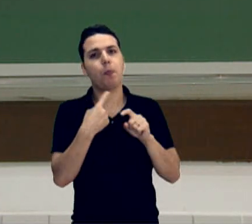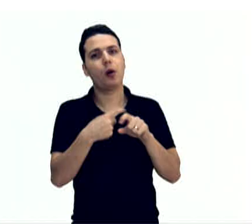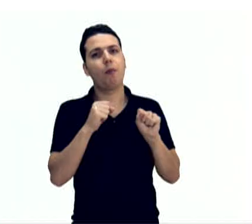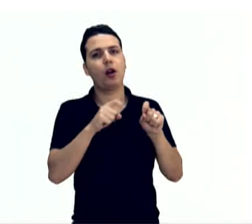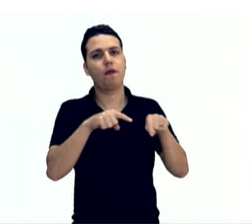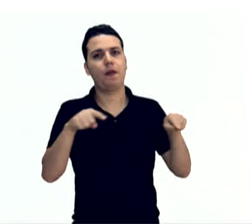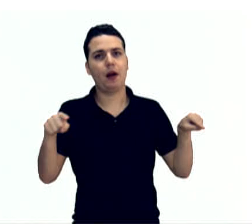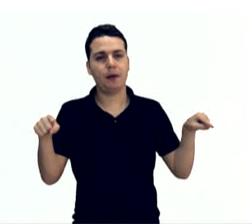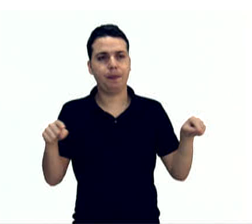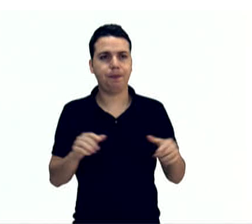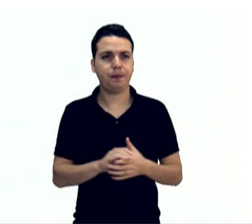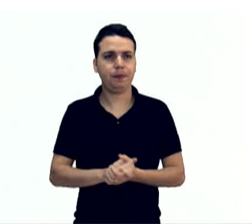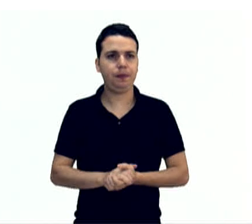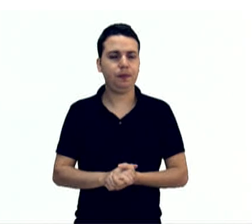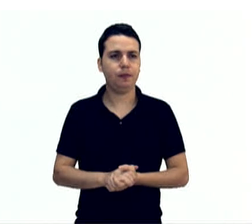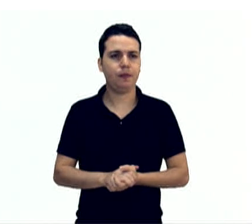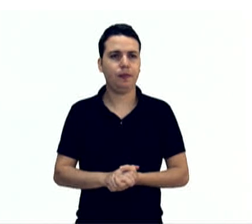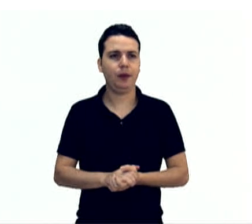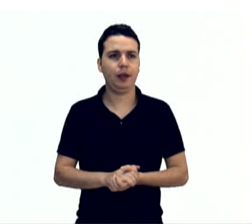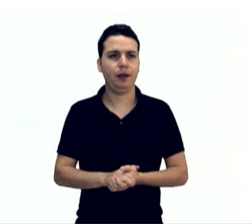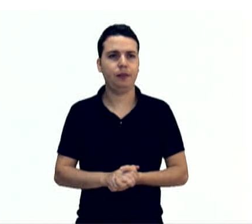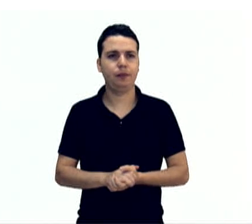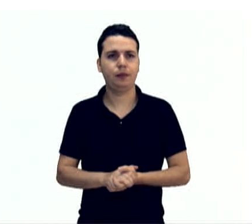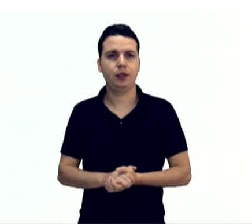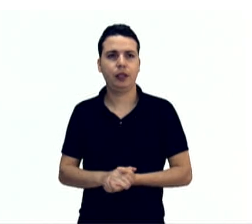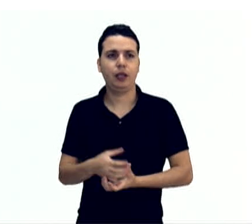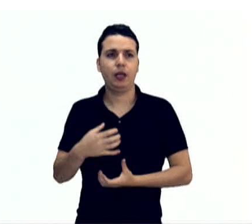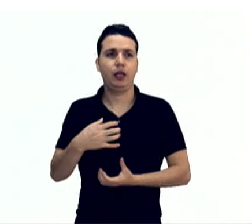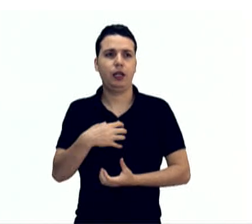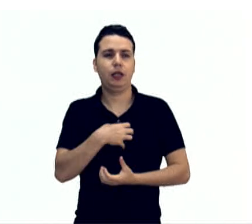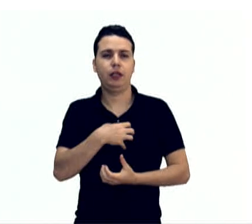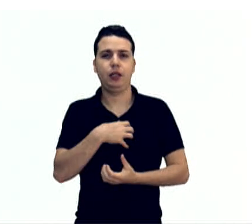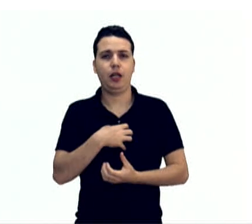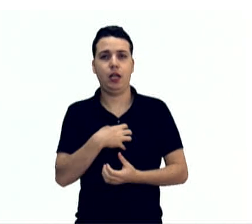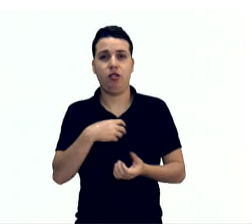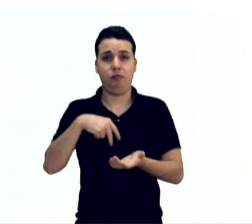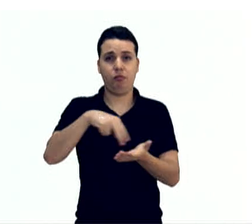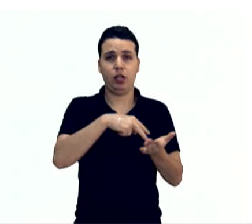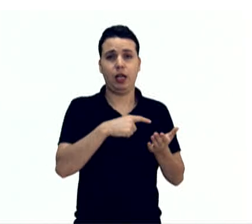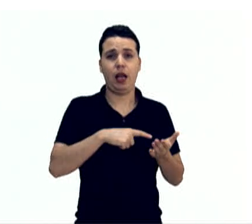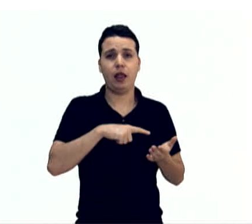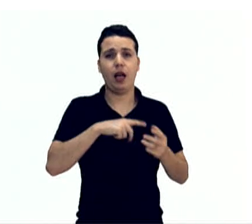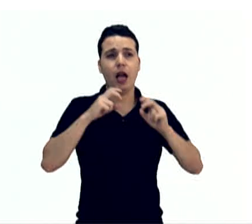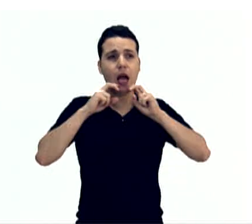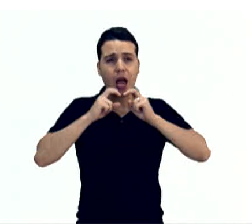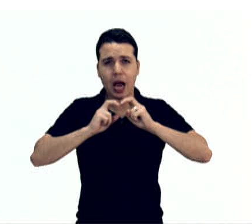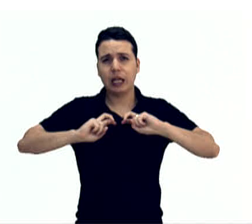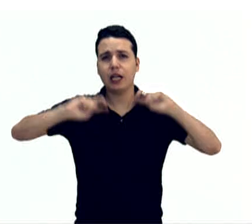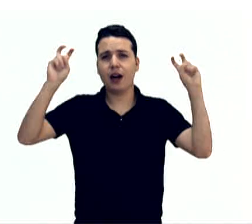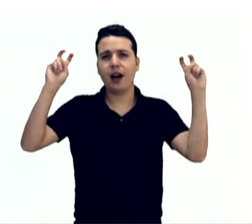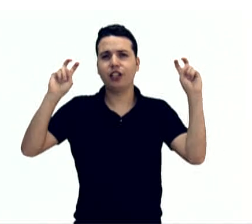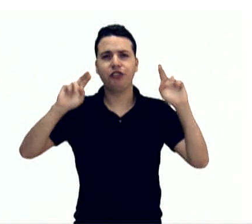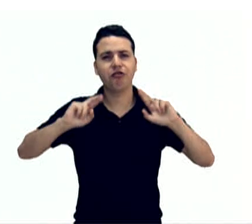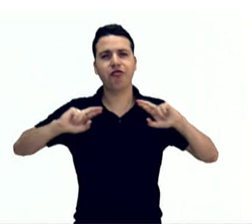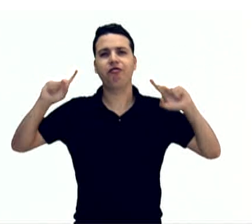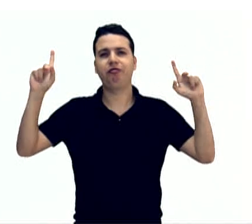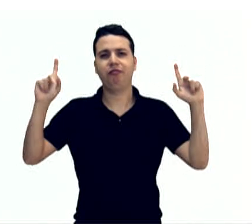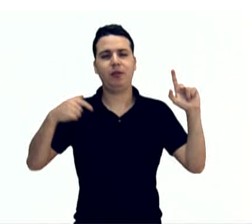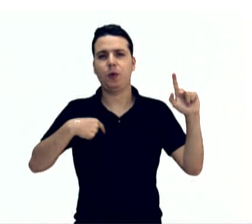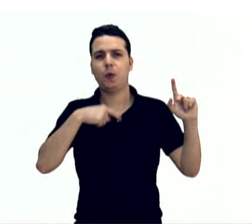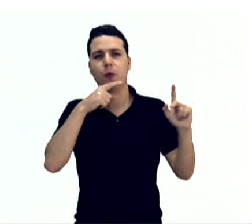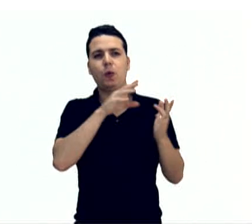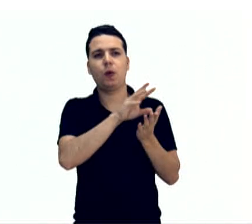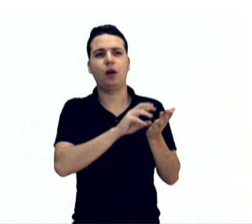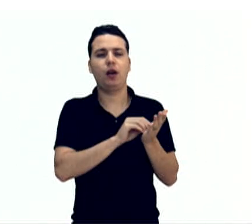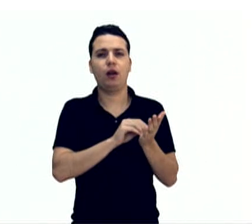nessa manifestação é dado um grito. A prof não sabe imitar esse grito espontaneamente. Uhul! Né? Uma coisa assim, no